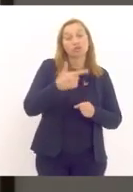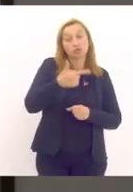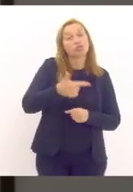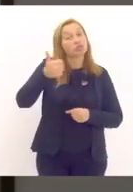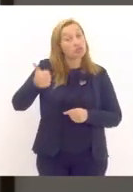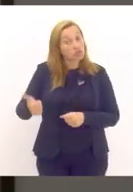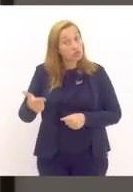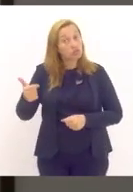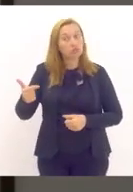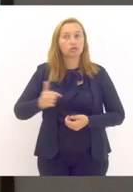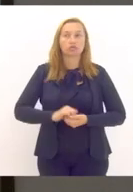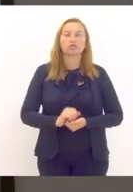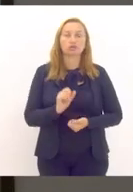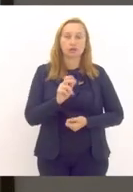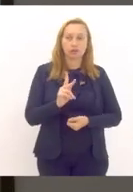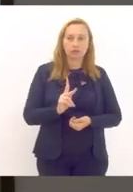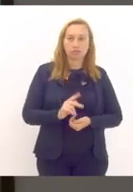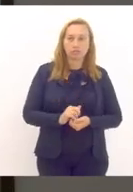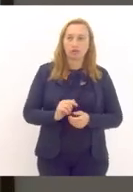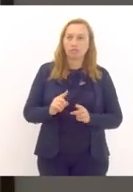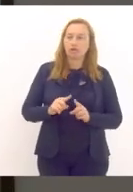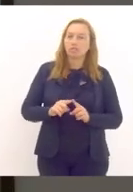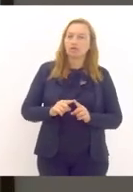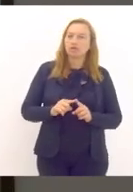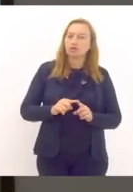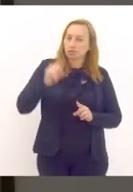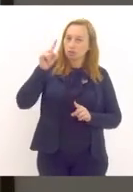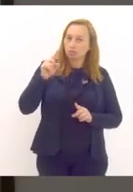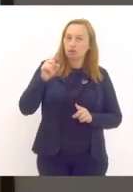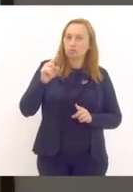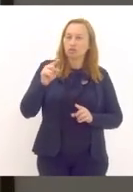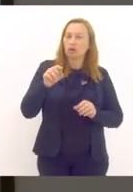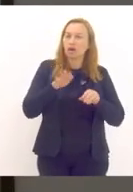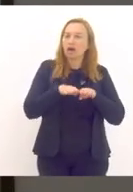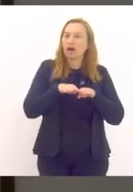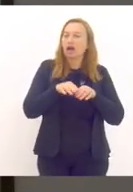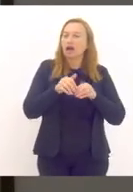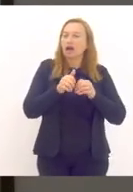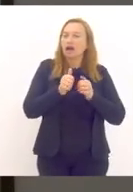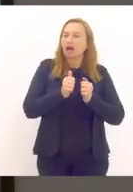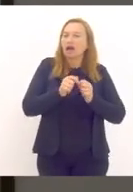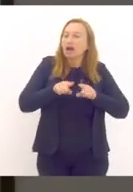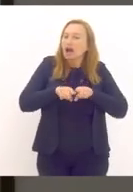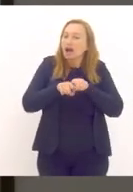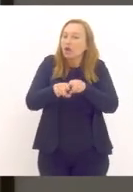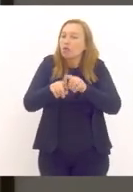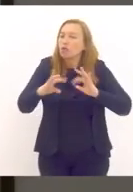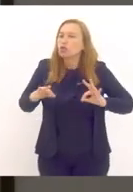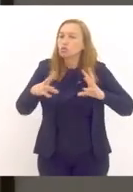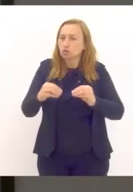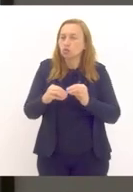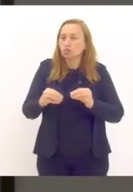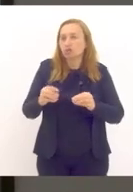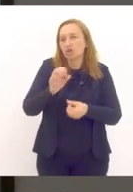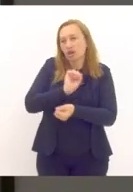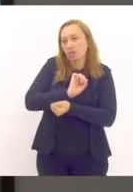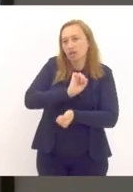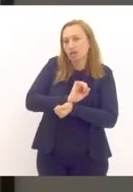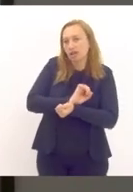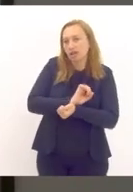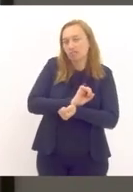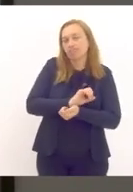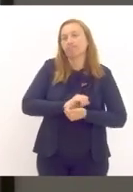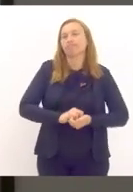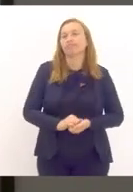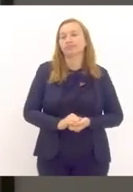2022. Okay? Subiram de patamar, acompanhando tudo o que se esperava. Já se tinha um bom cenário e acabou